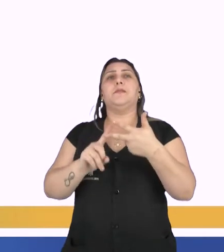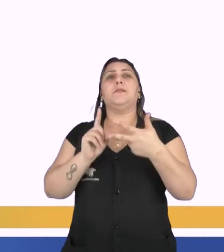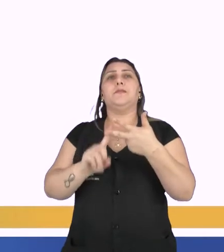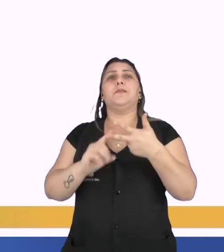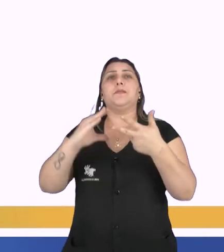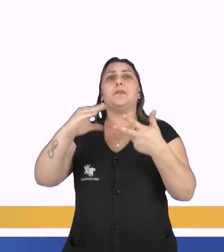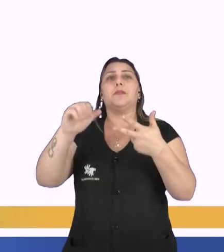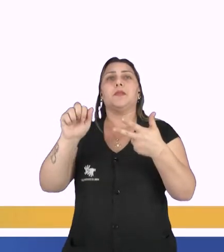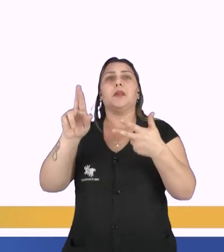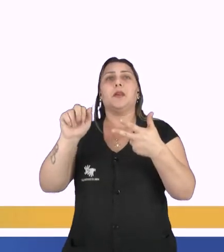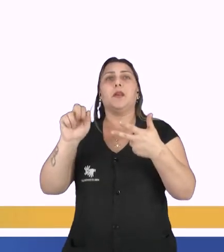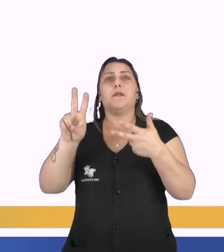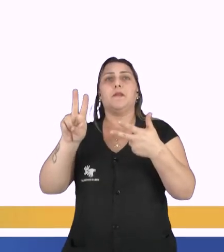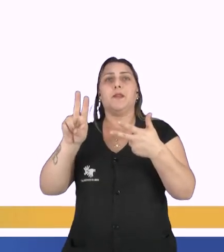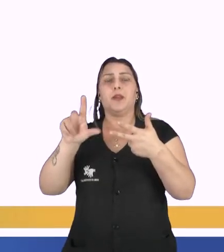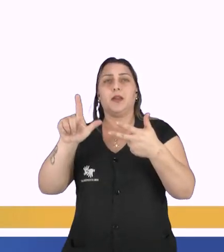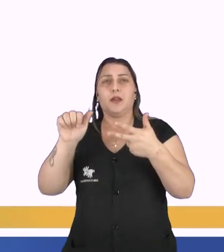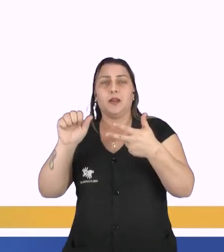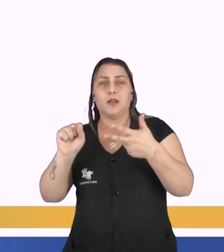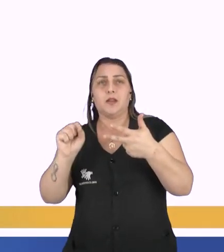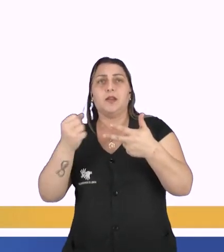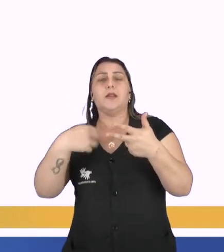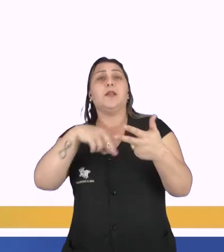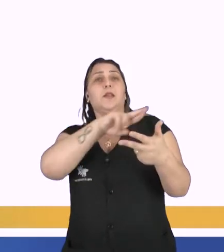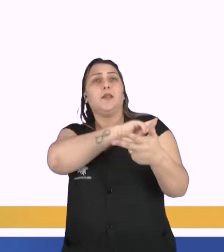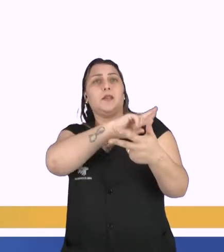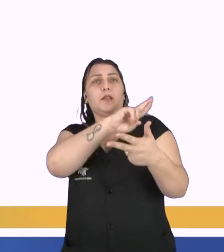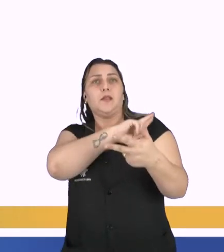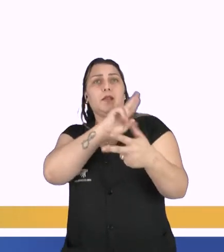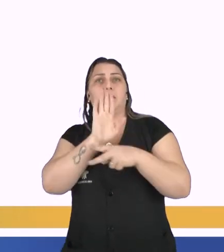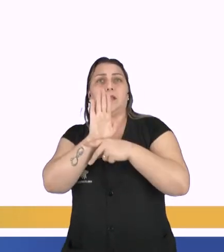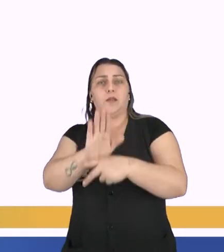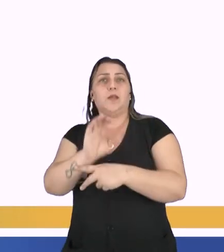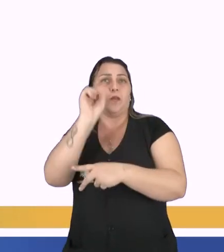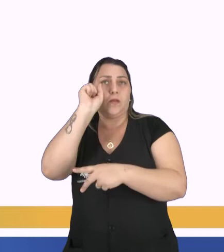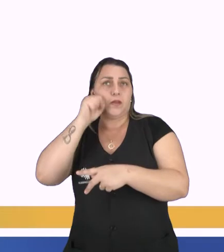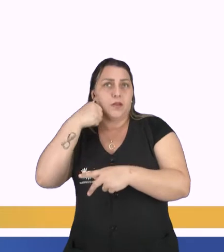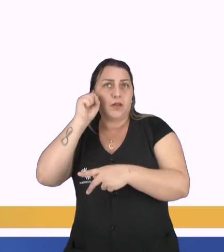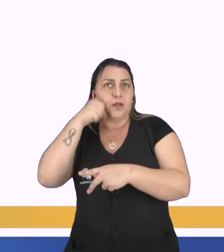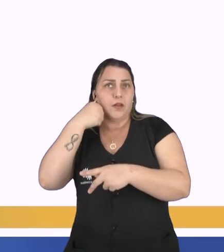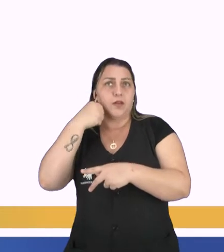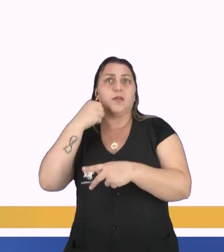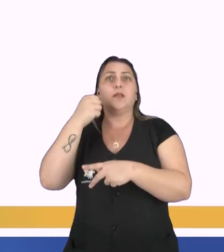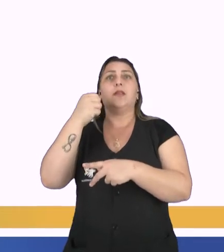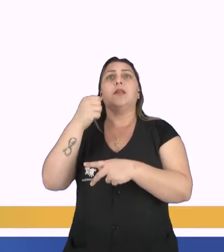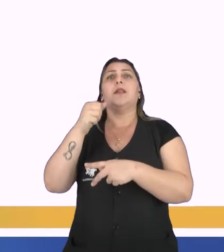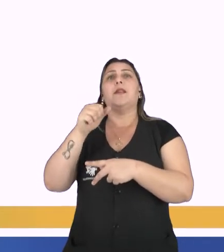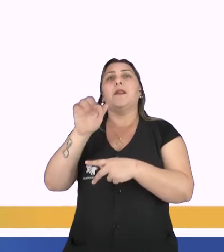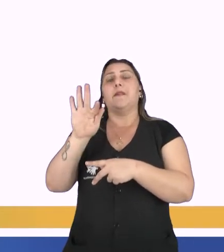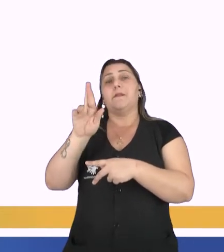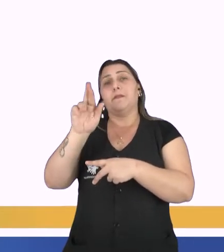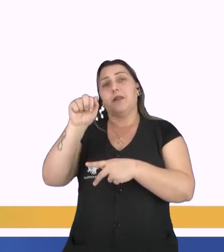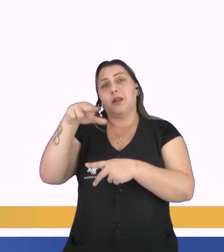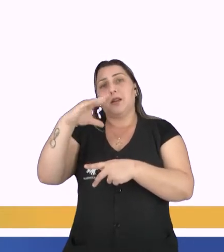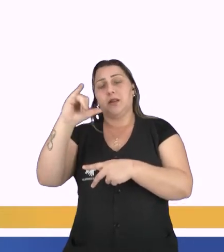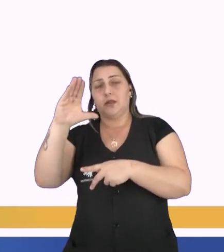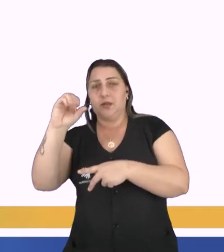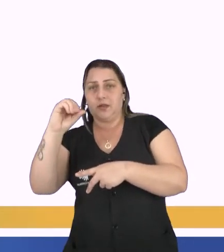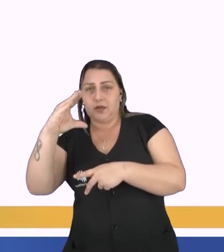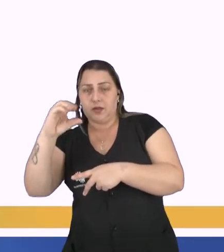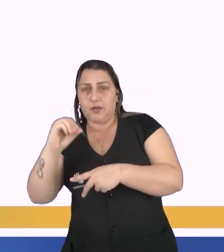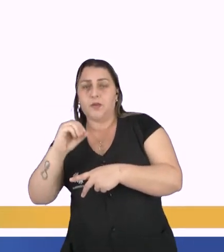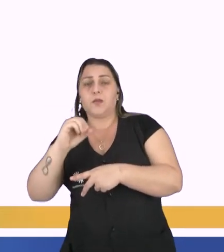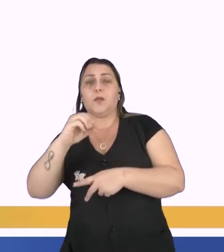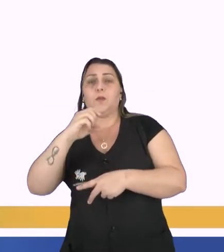de Caraveias, né? Representante do conservadorismo do Senado. E Francisco de Lima e Silva, um brigadeiro